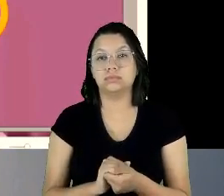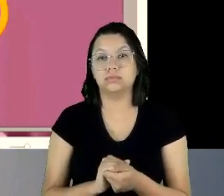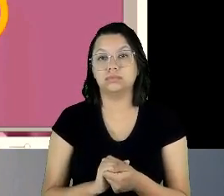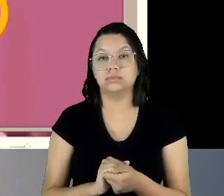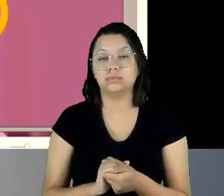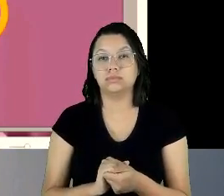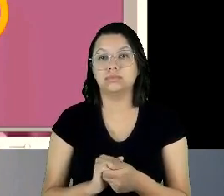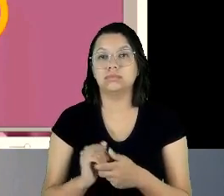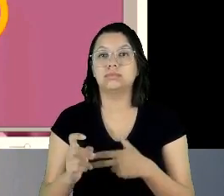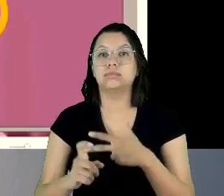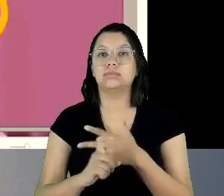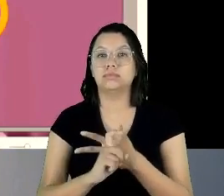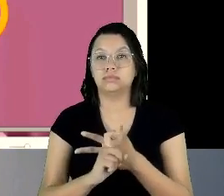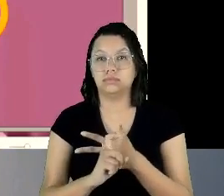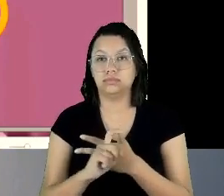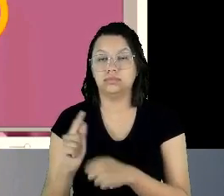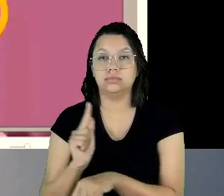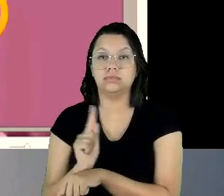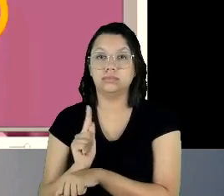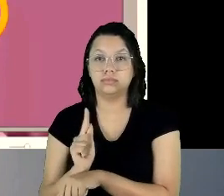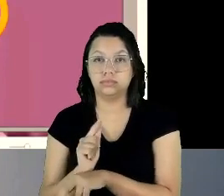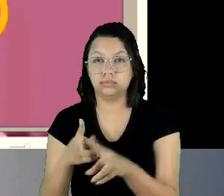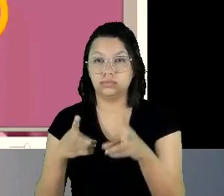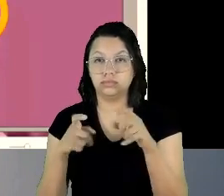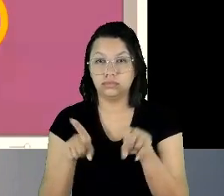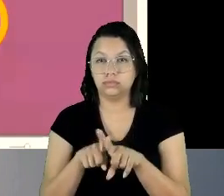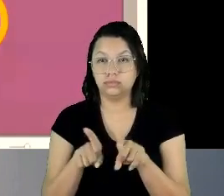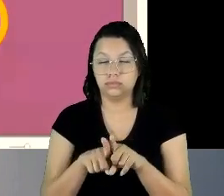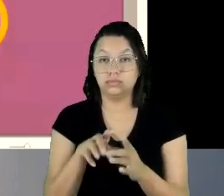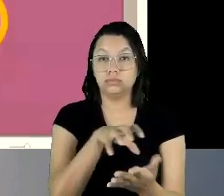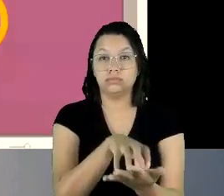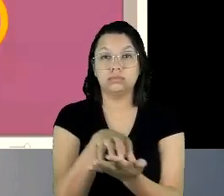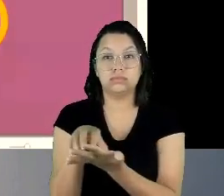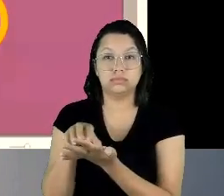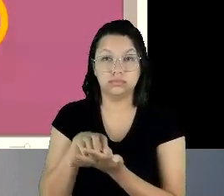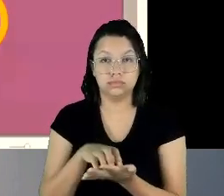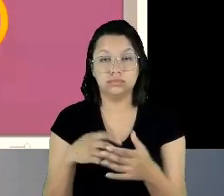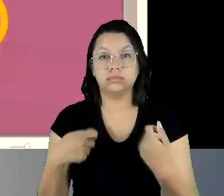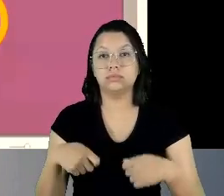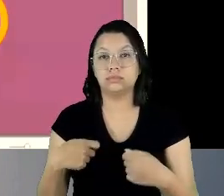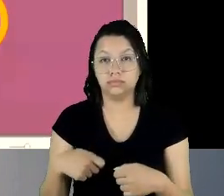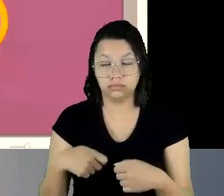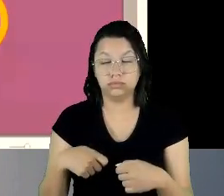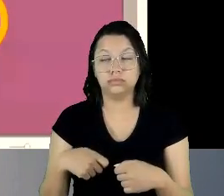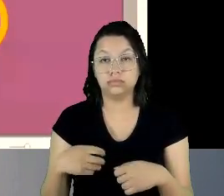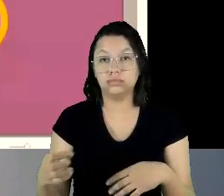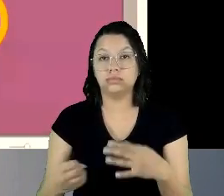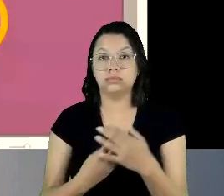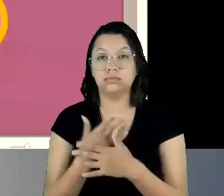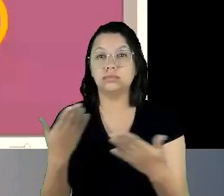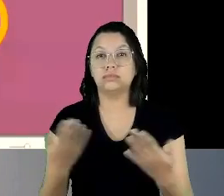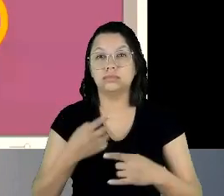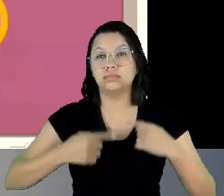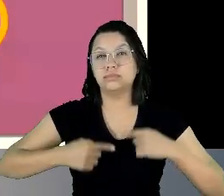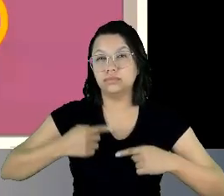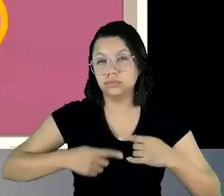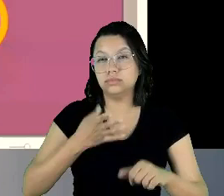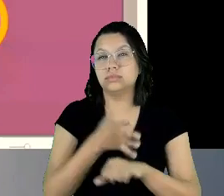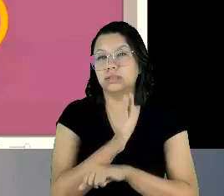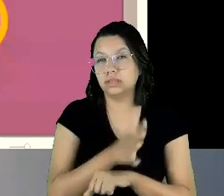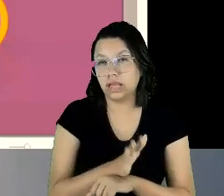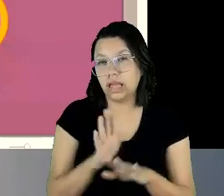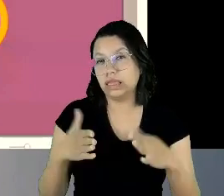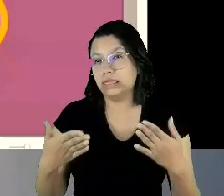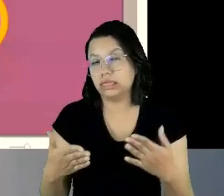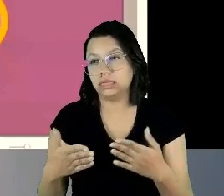No Executivo e na Gestão, a gente considerou também os órgãos que precisam e que implementam essa política na